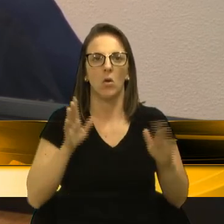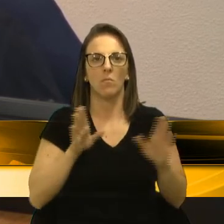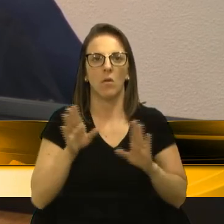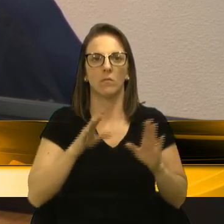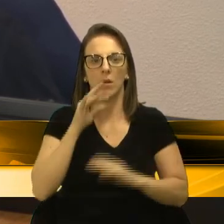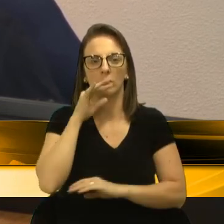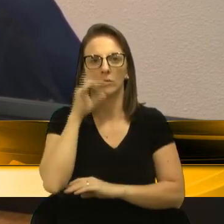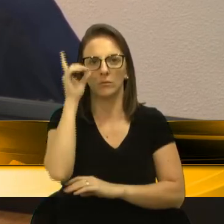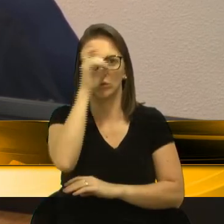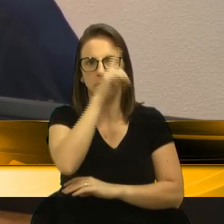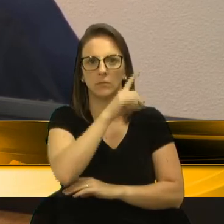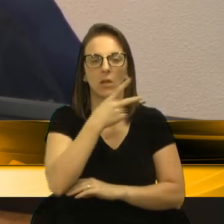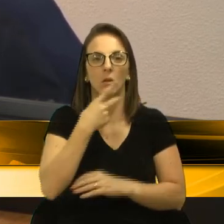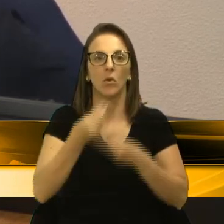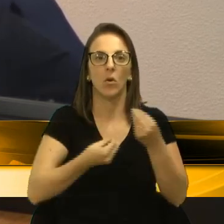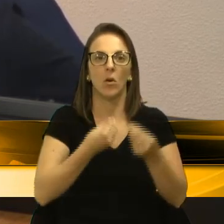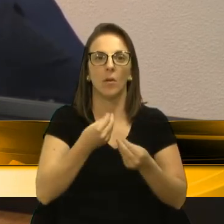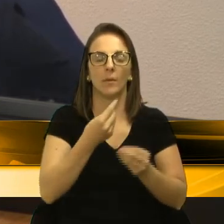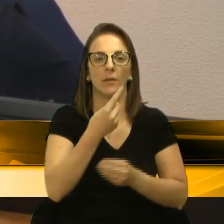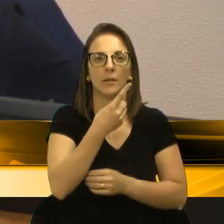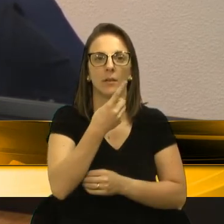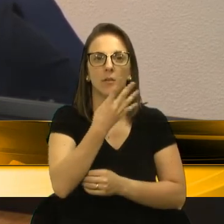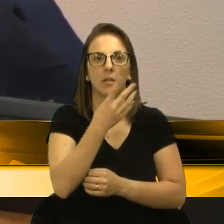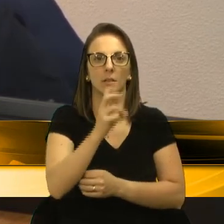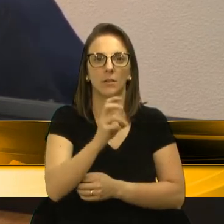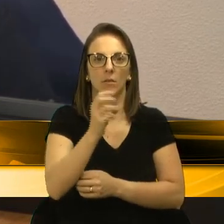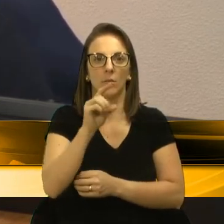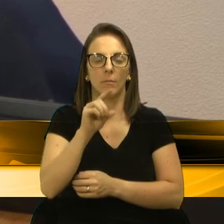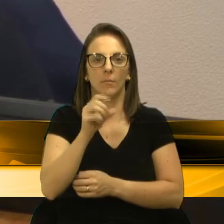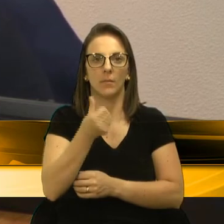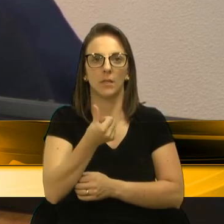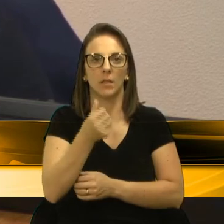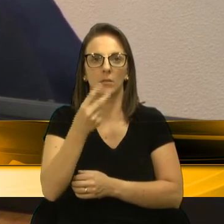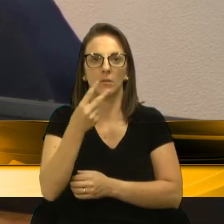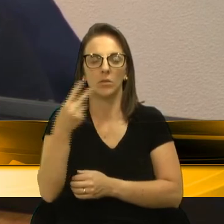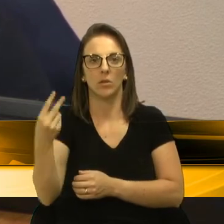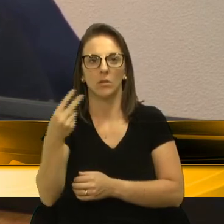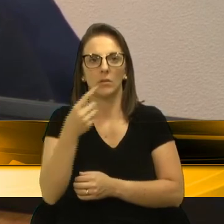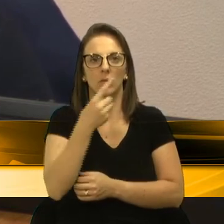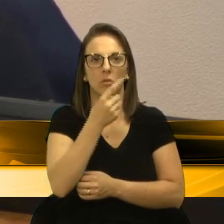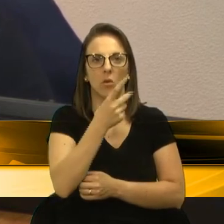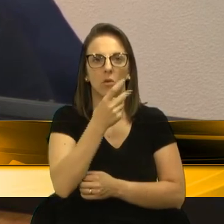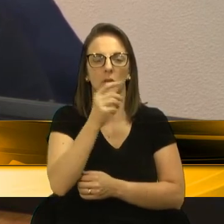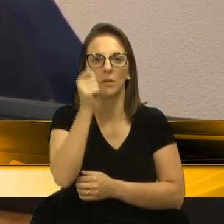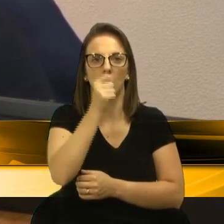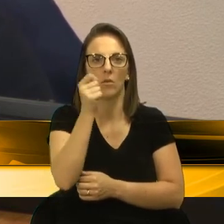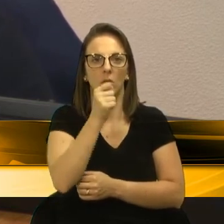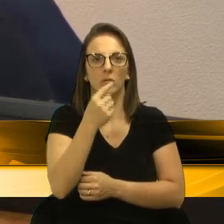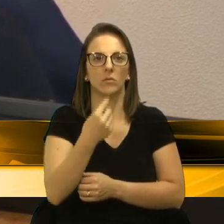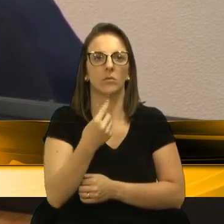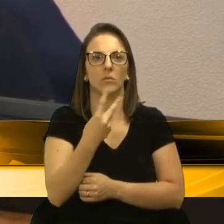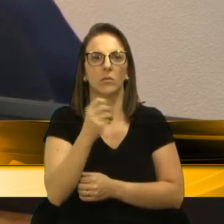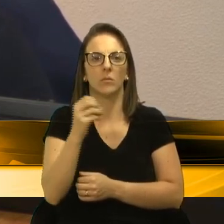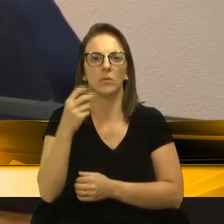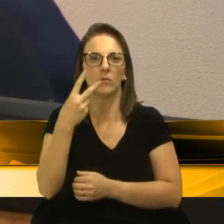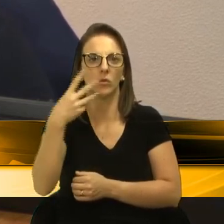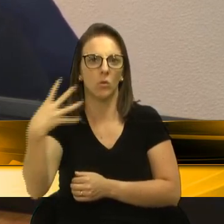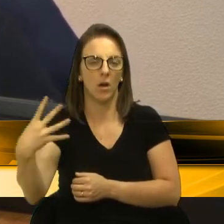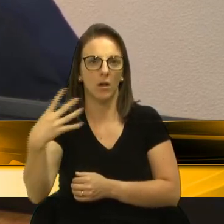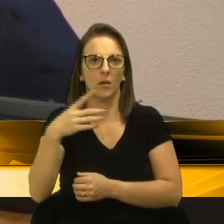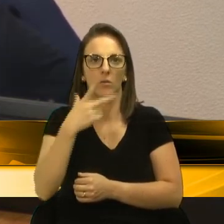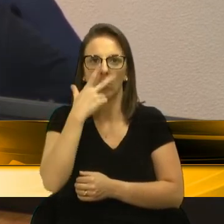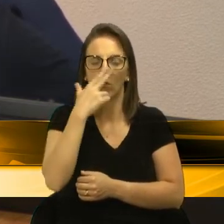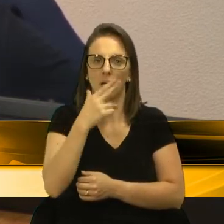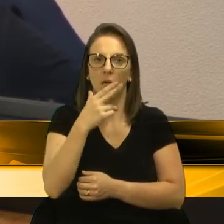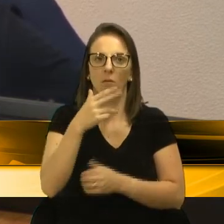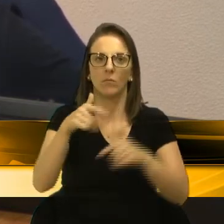Decreto 45.122, de 12 de agosto de 2004, ou o protocolo do pedido conforme previsto no parágrafo 3º do